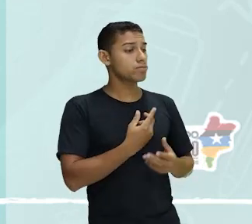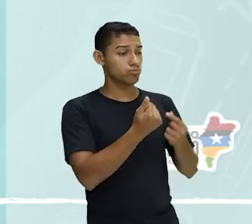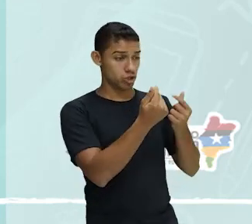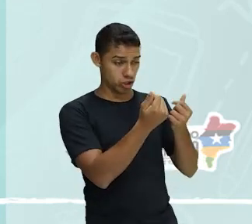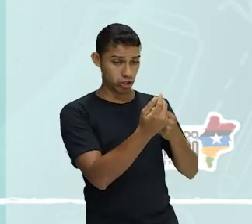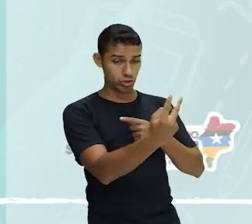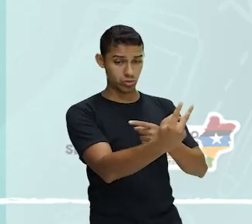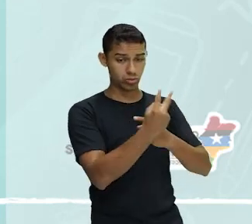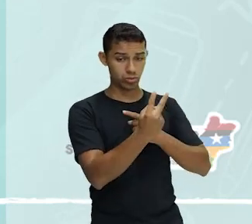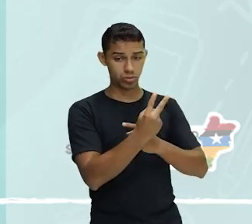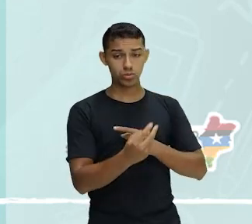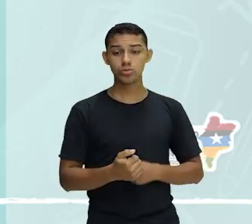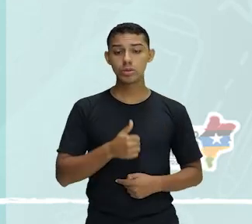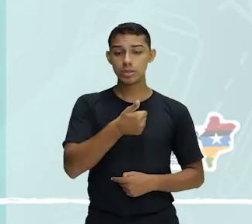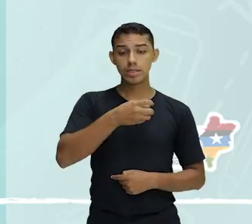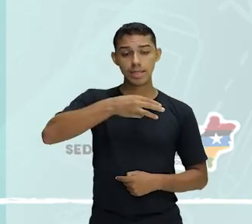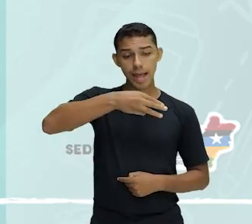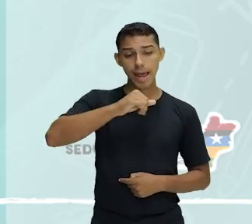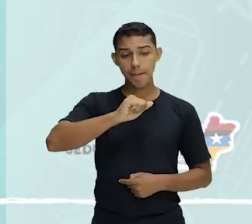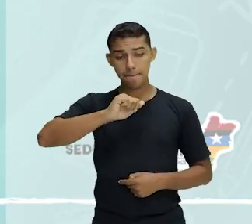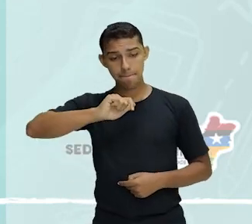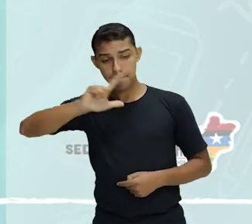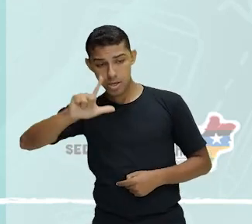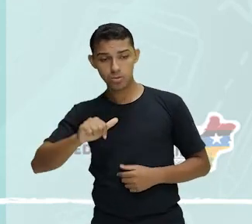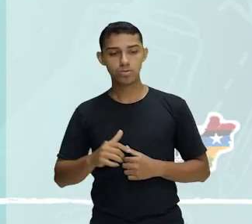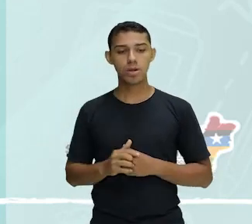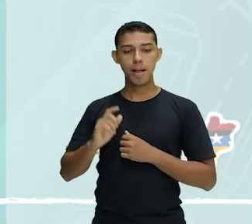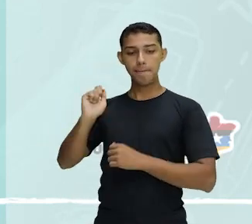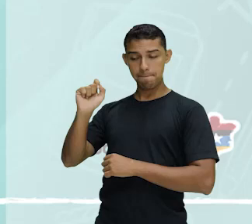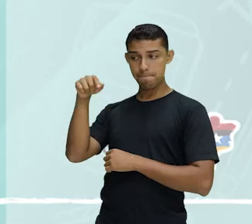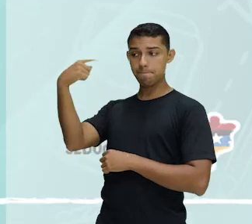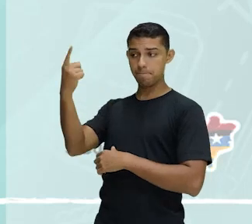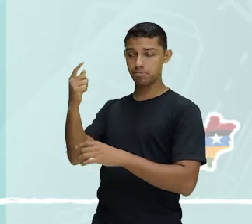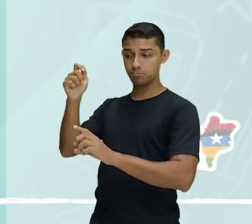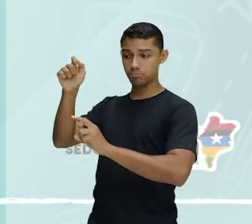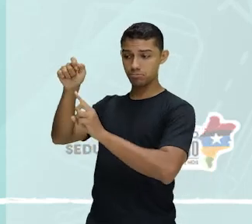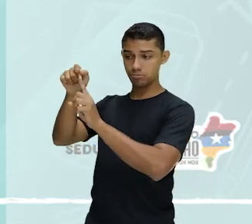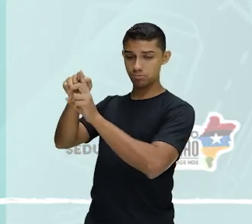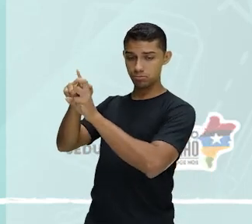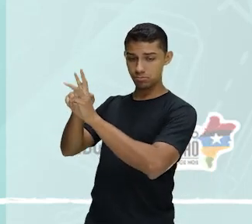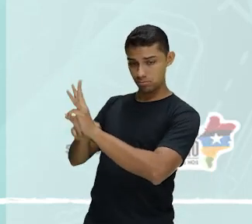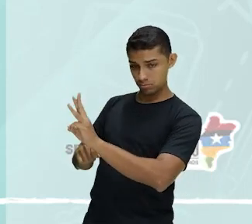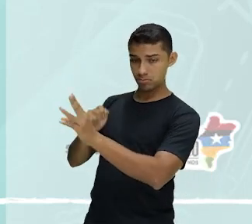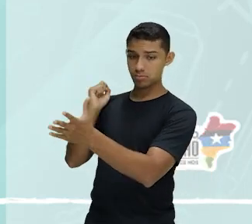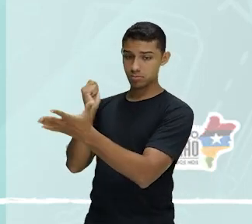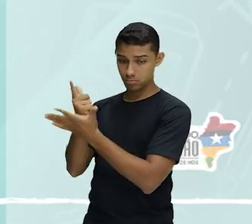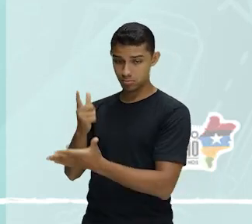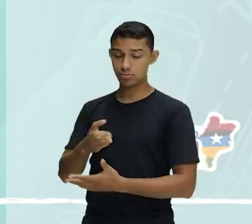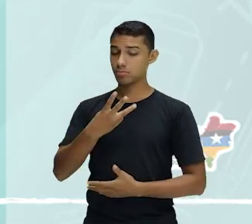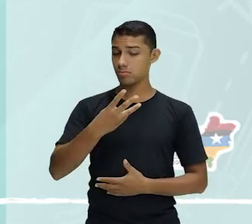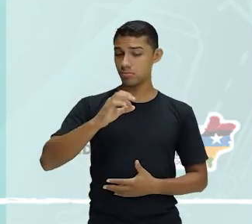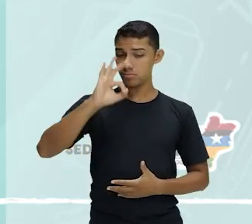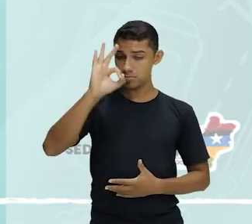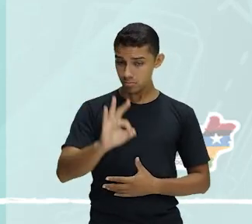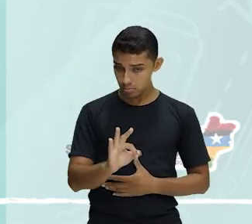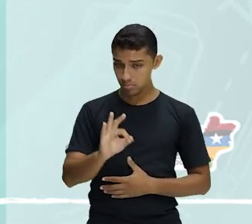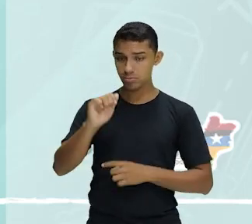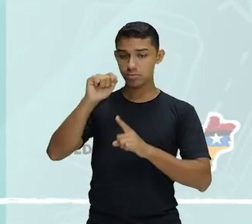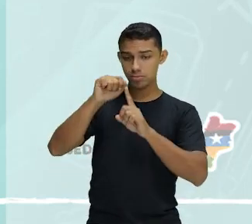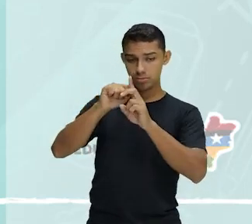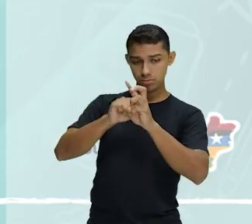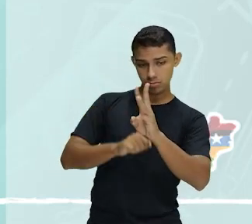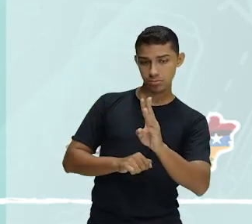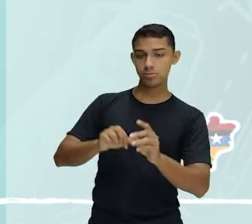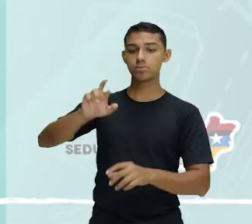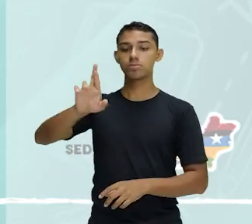de R$10.000 para pagar depois de 3 meses a taxa de juros de 3% ao mês no regime